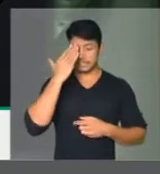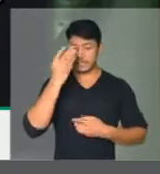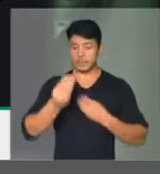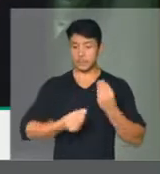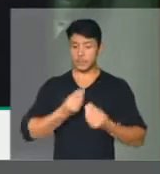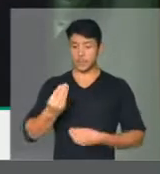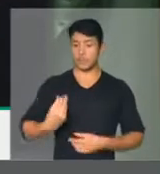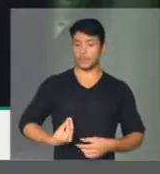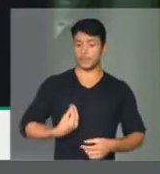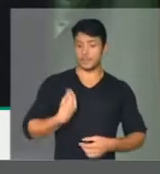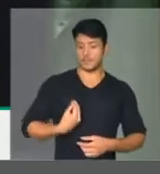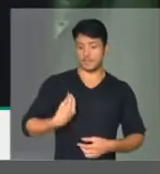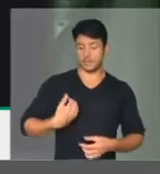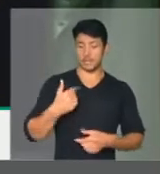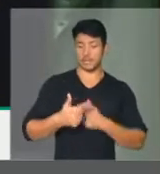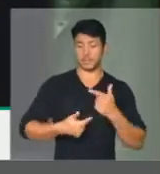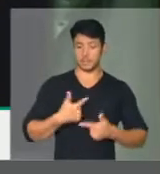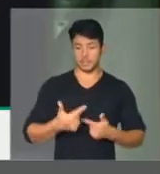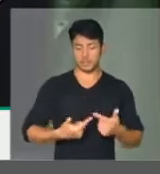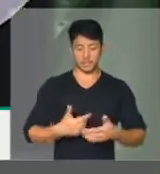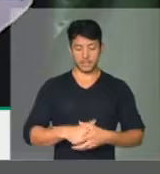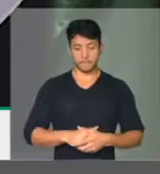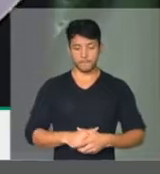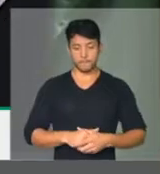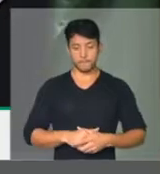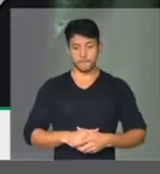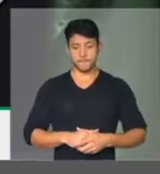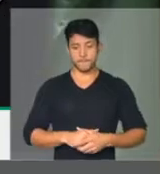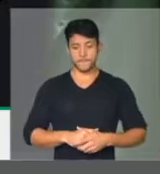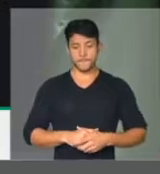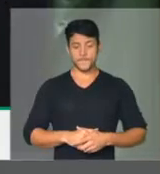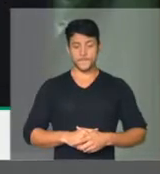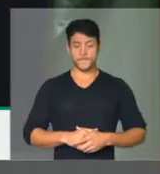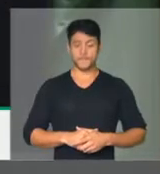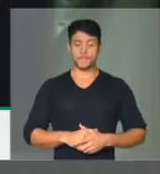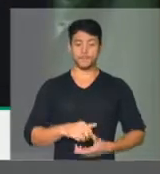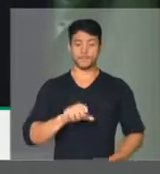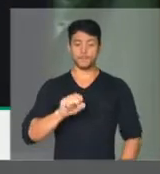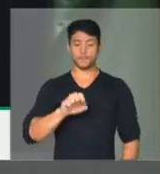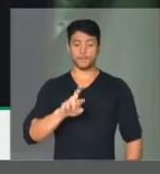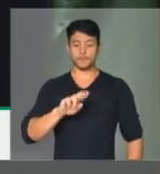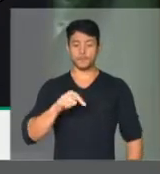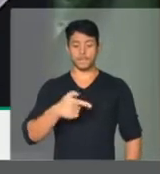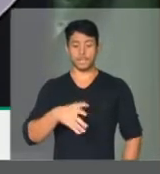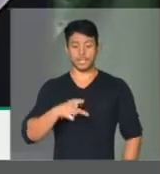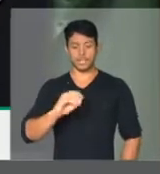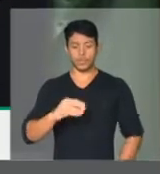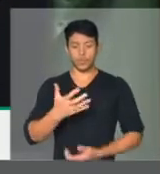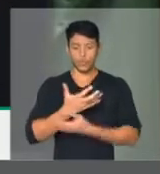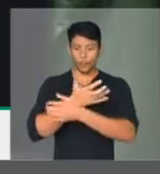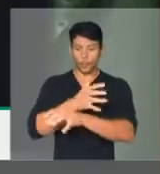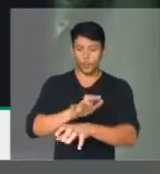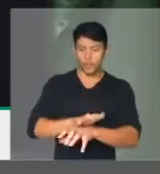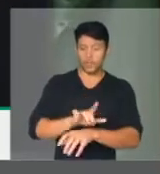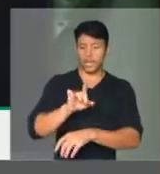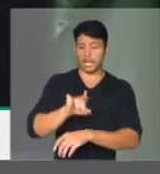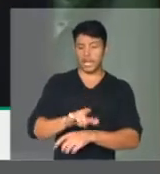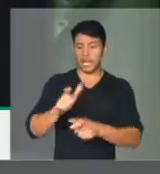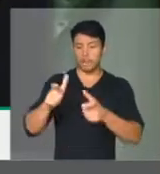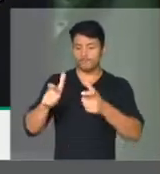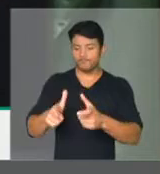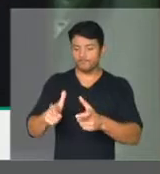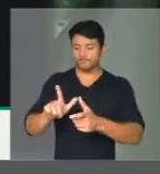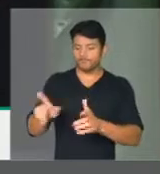este parlamento, vez ou outra, deveria procurar visitar. O sertão de onde venho, de Gonzaga, de Bárbara de